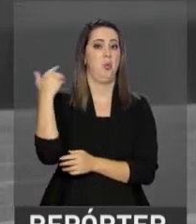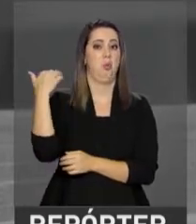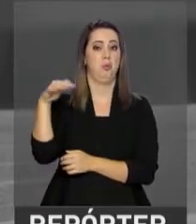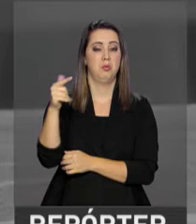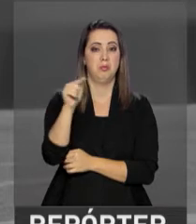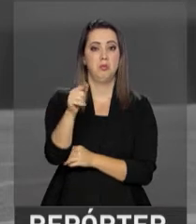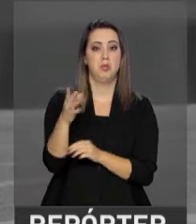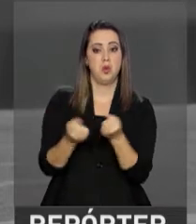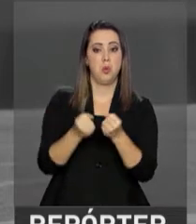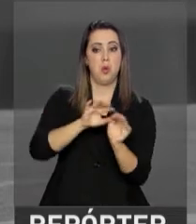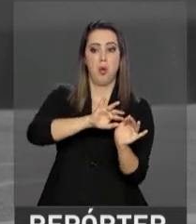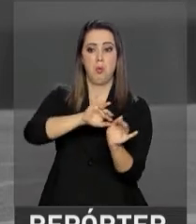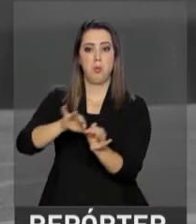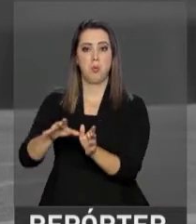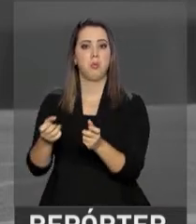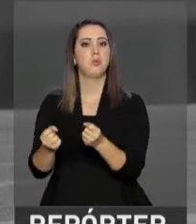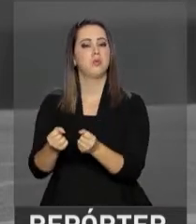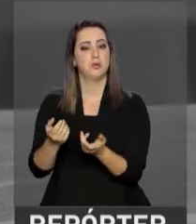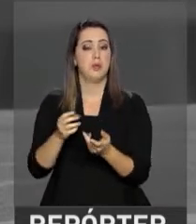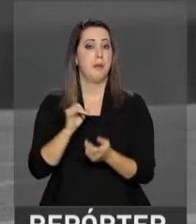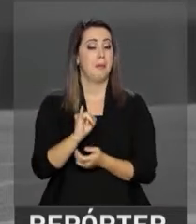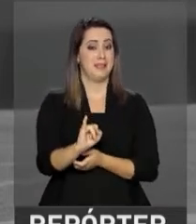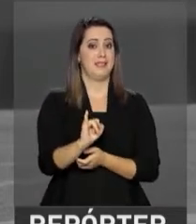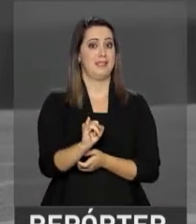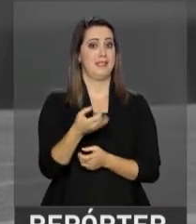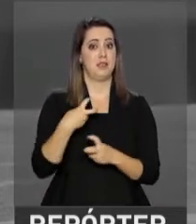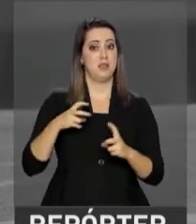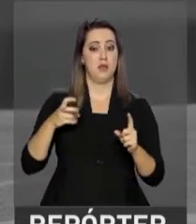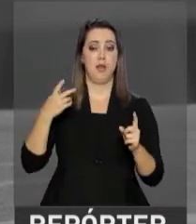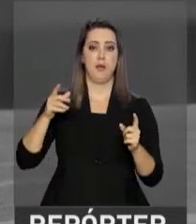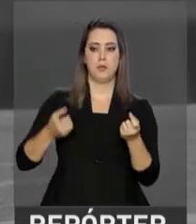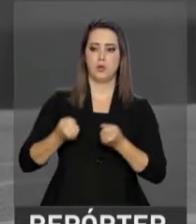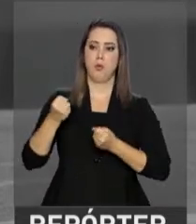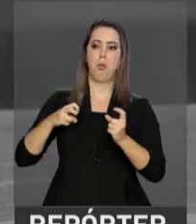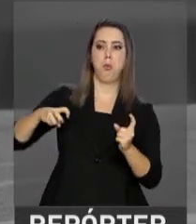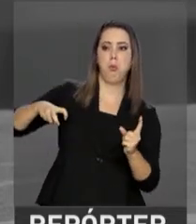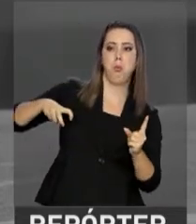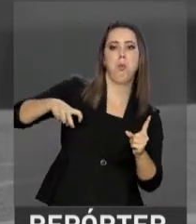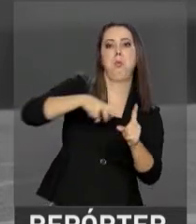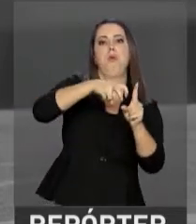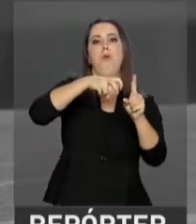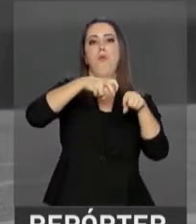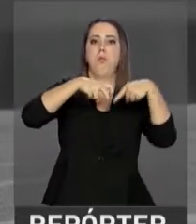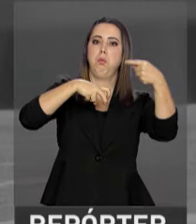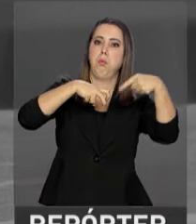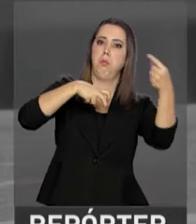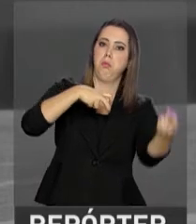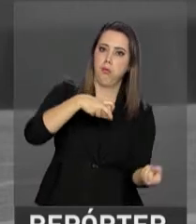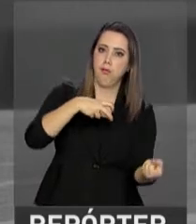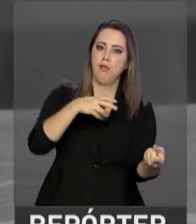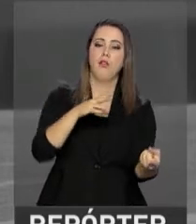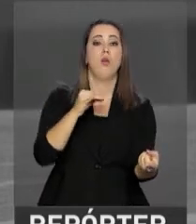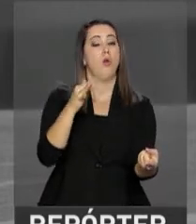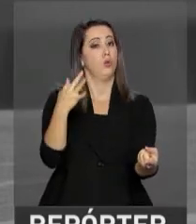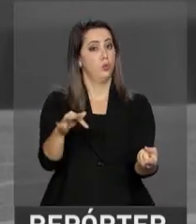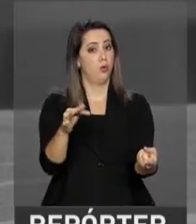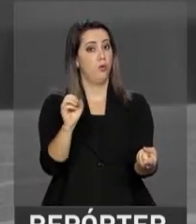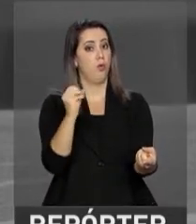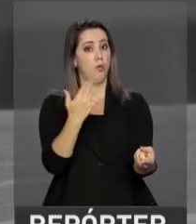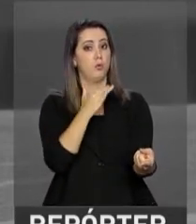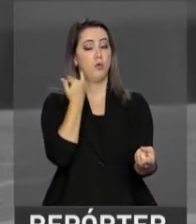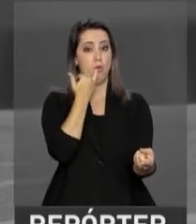retido já se feriu ou matou alguém sob o efeito de álcool além da punição administrativa